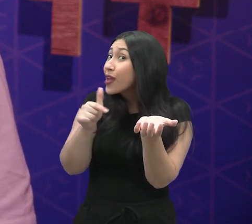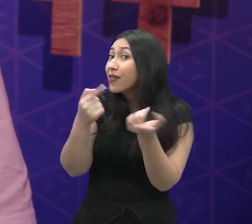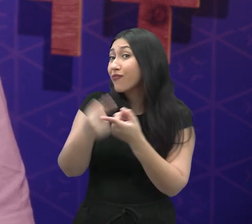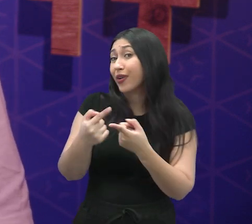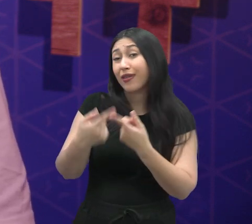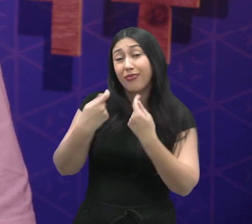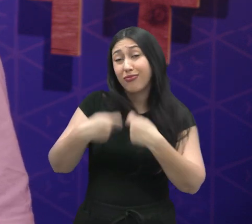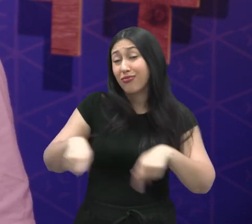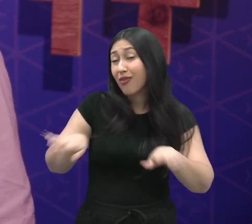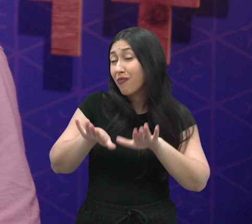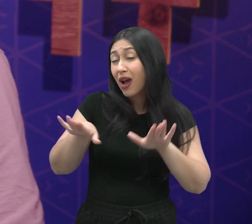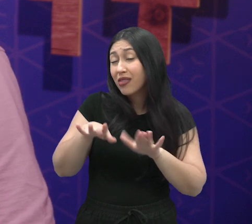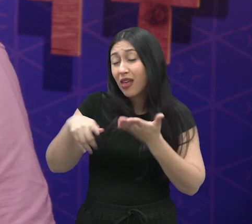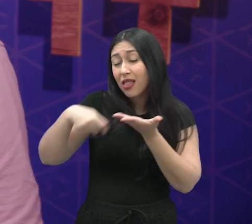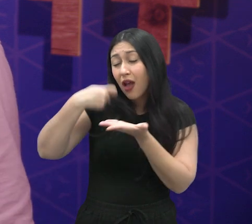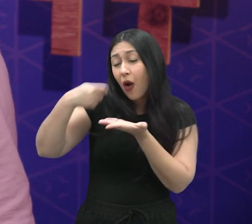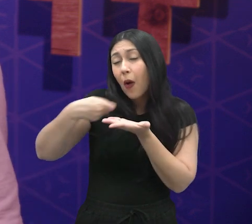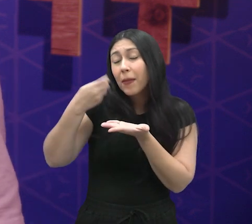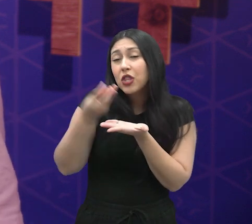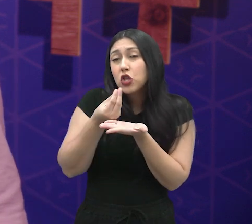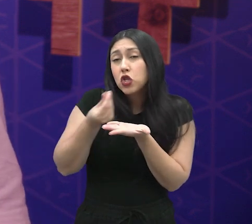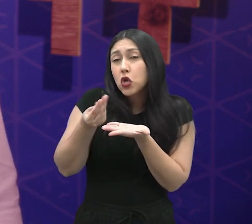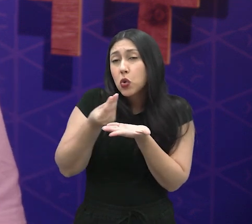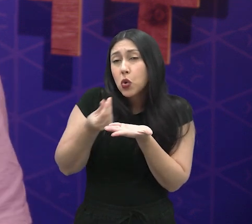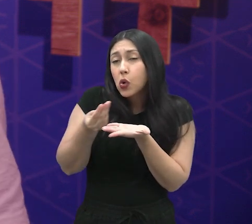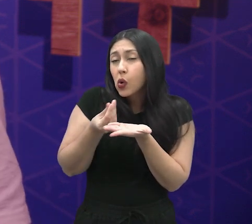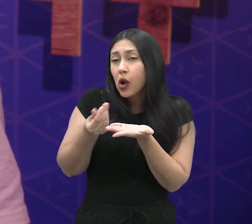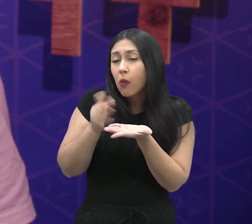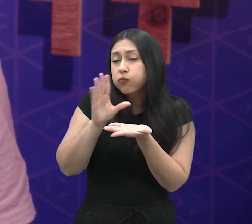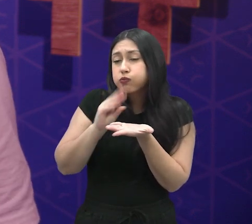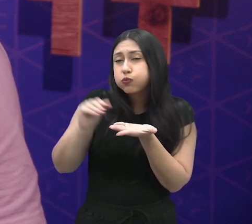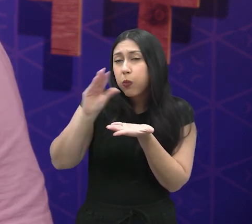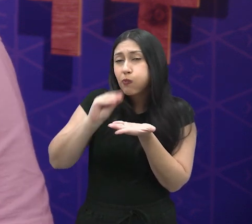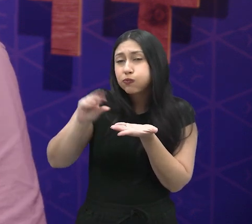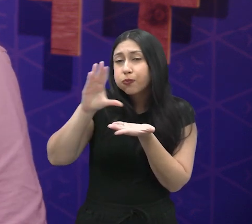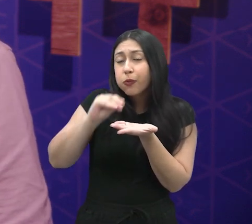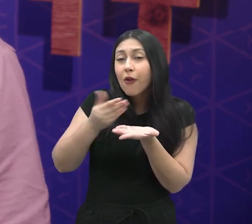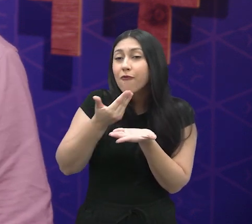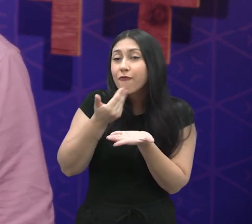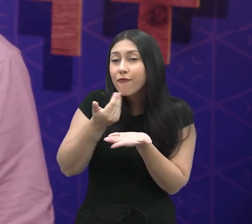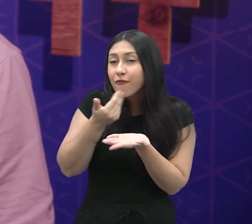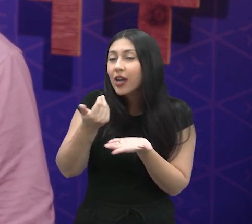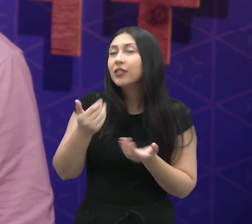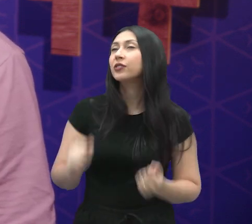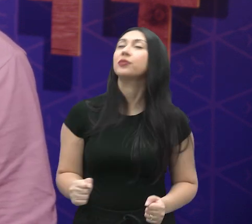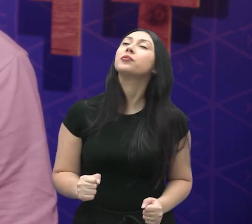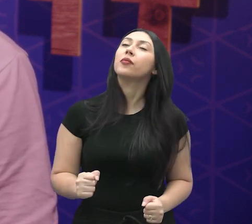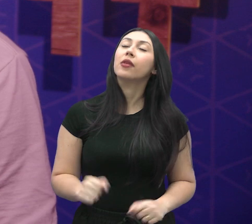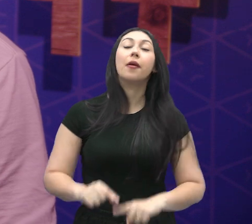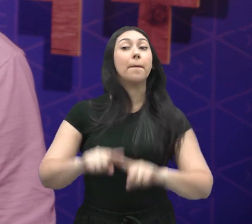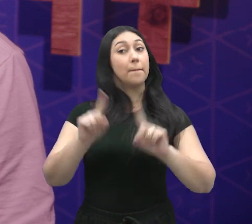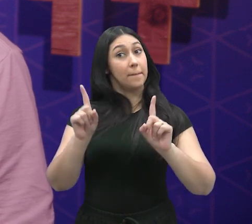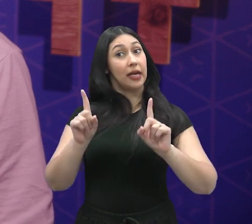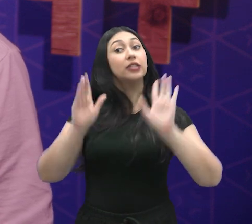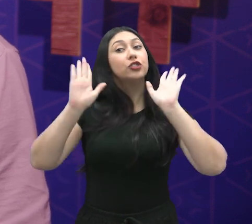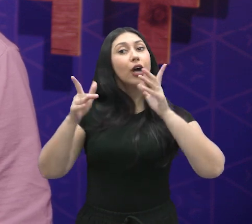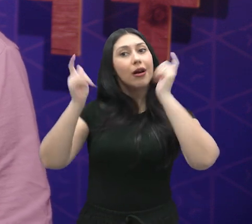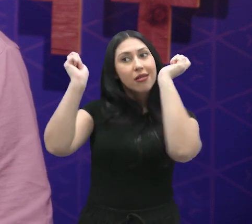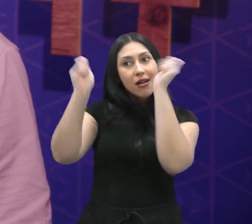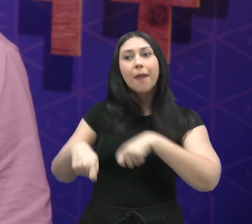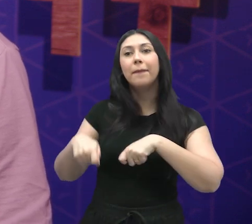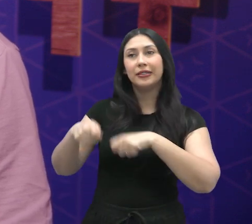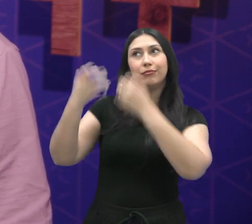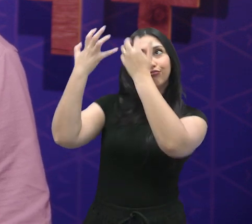precisa tanto mais do nosso dente, porque a comida já é cozida e processada. Mas eles já tinham